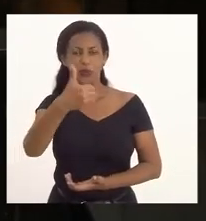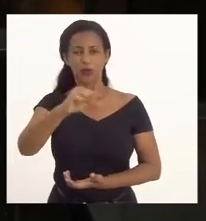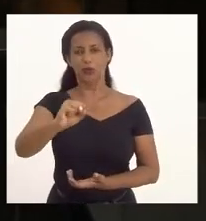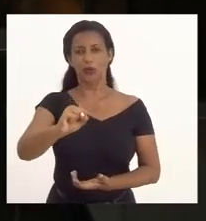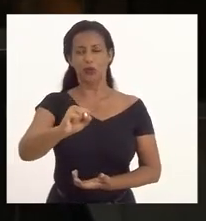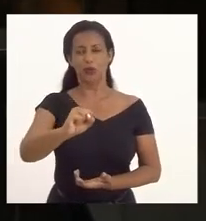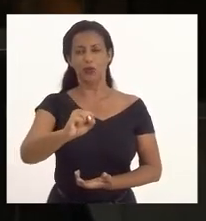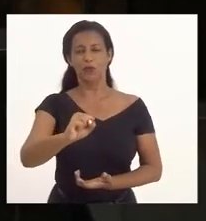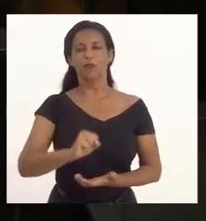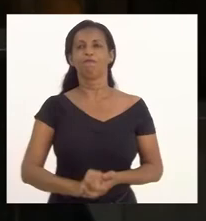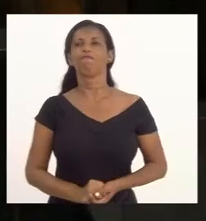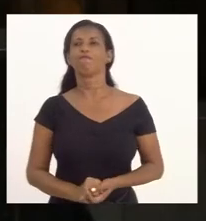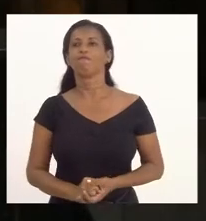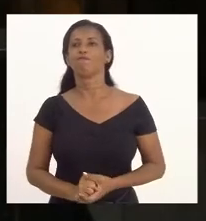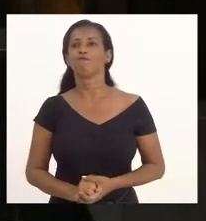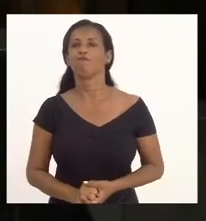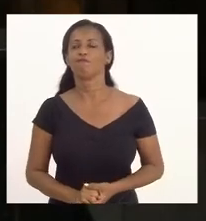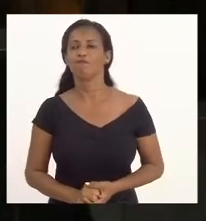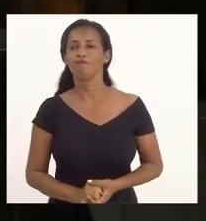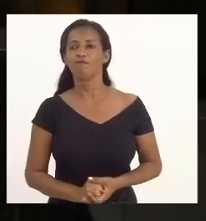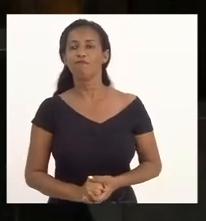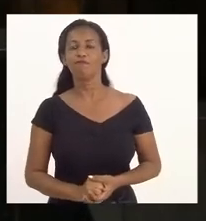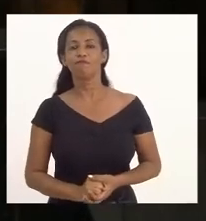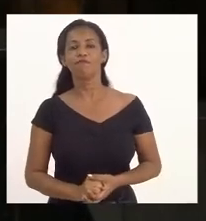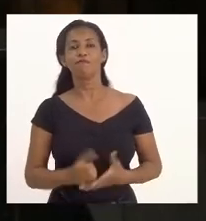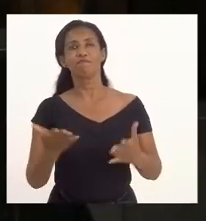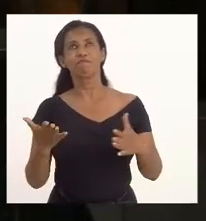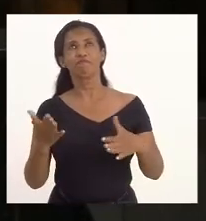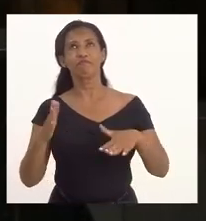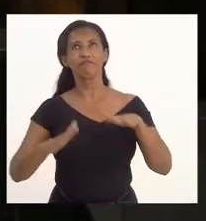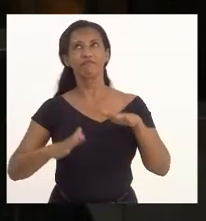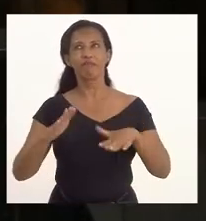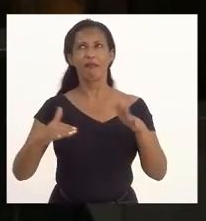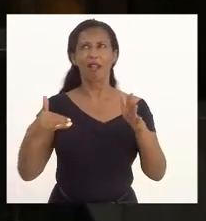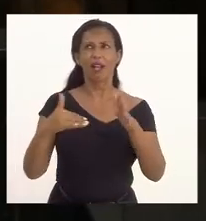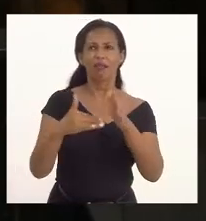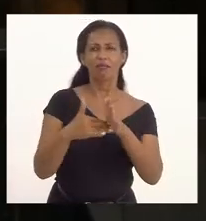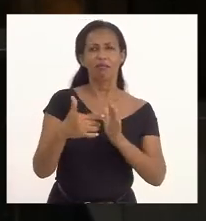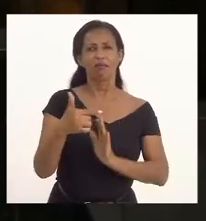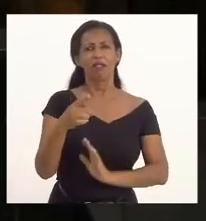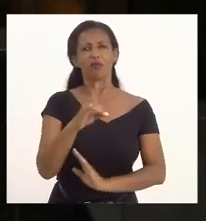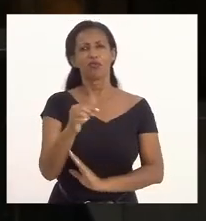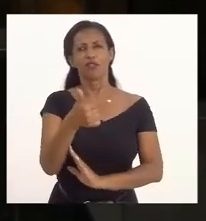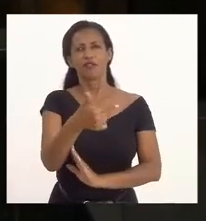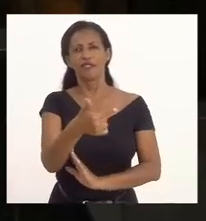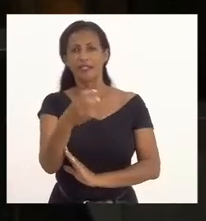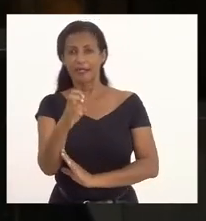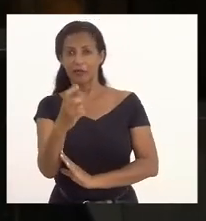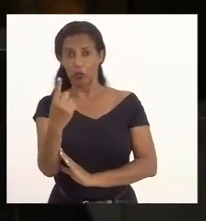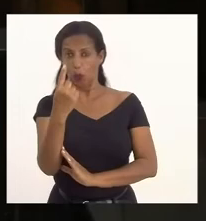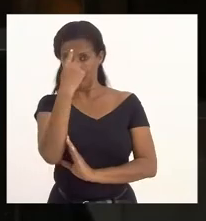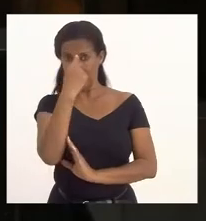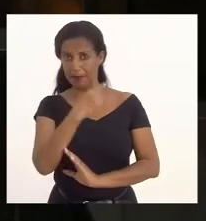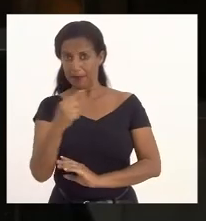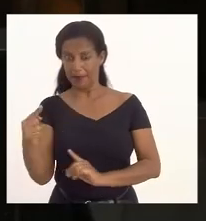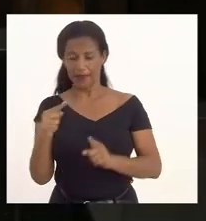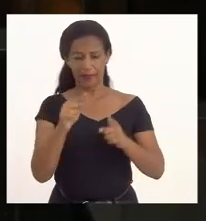18 e 7, 25. Então, possivelmente, até o dia 25, daqui a uma